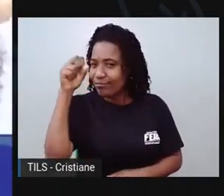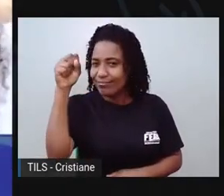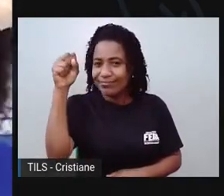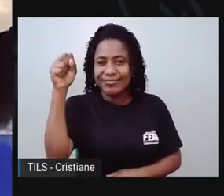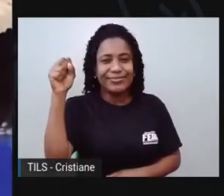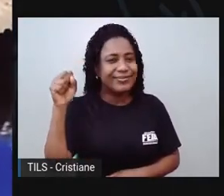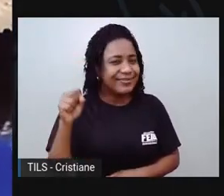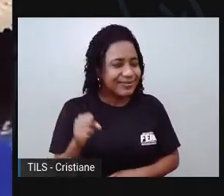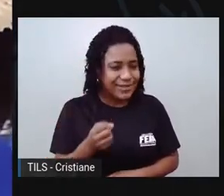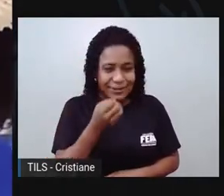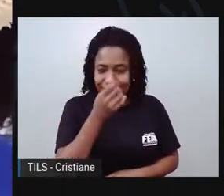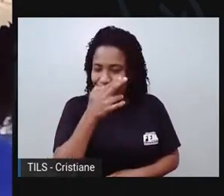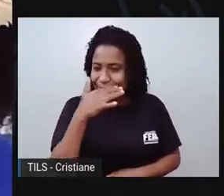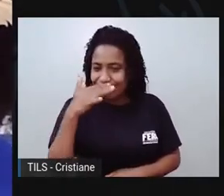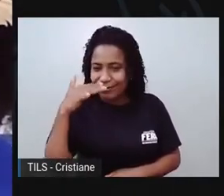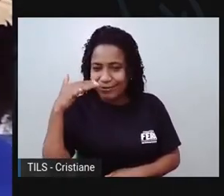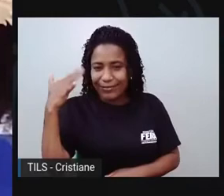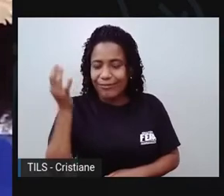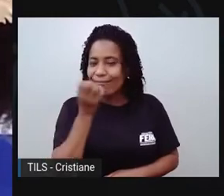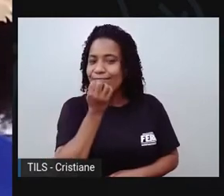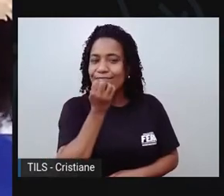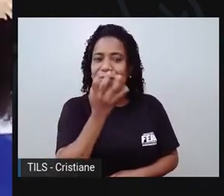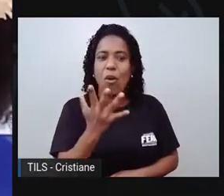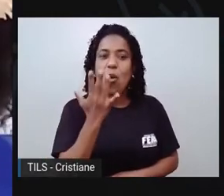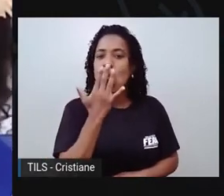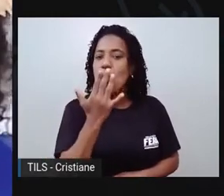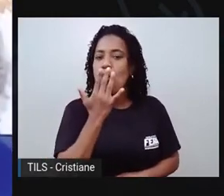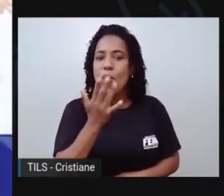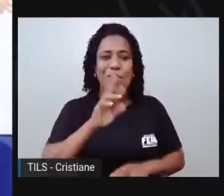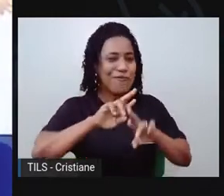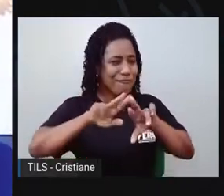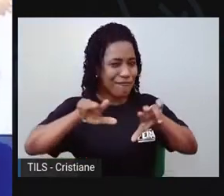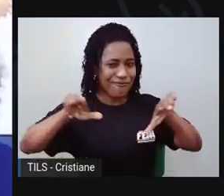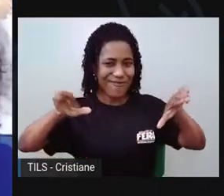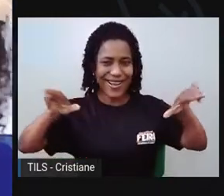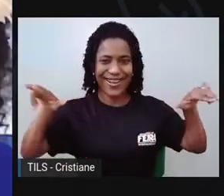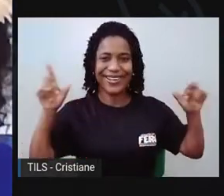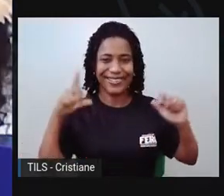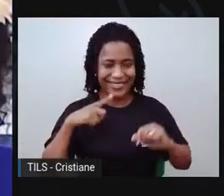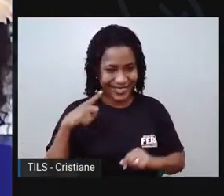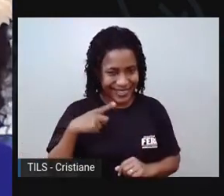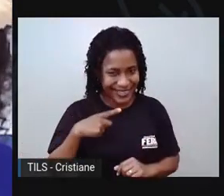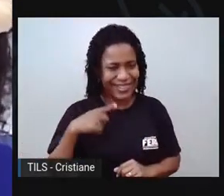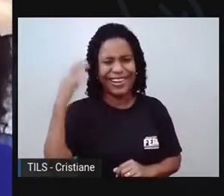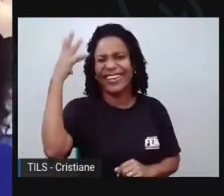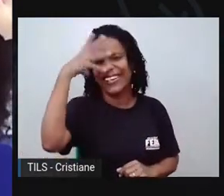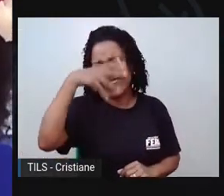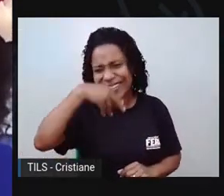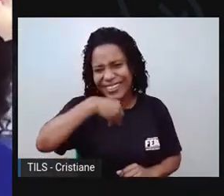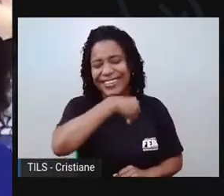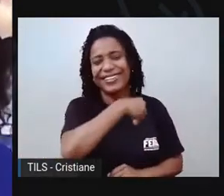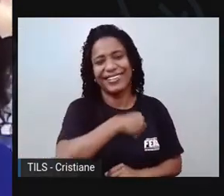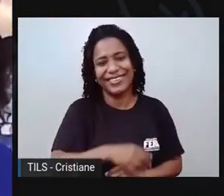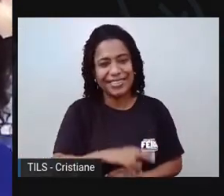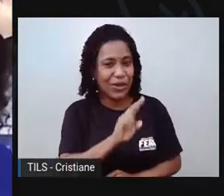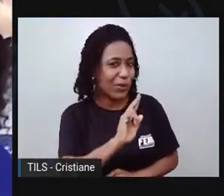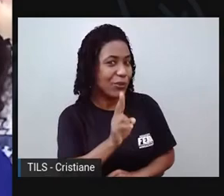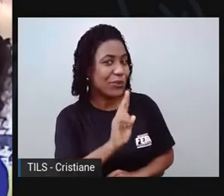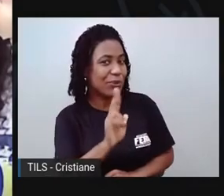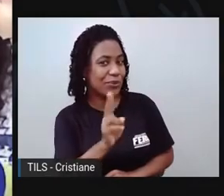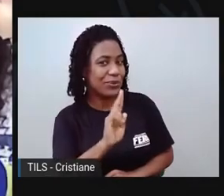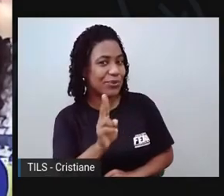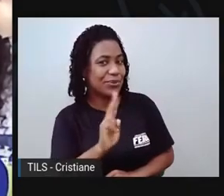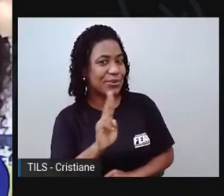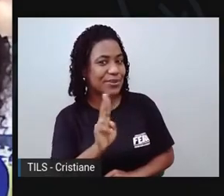Eu adoro o cheiro dela. E ela tem de todas as cores, Procy. É verdade, que linda. Qual que é o nome dela?